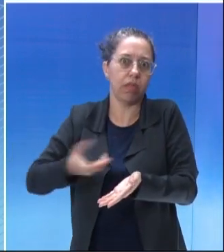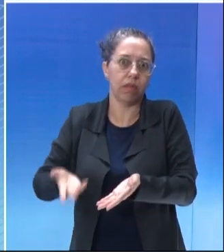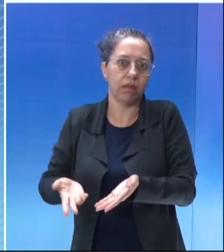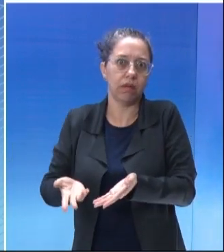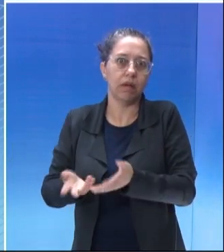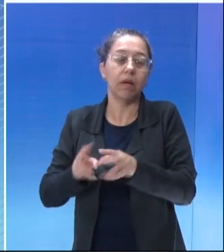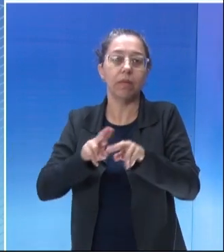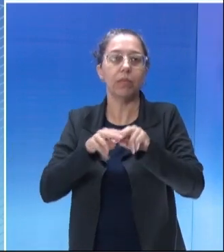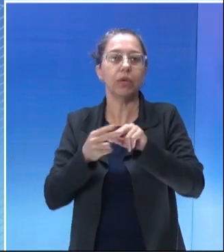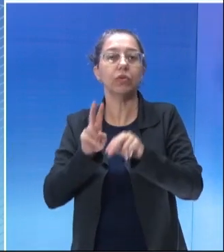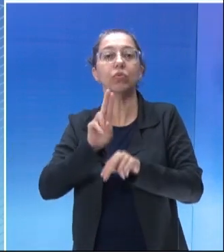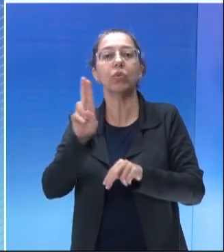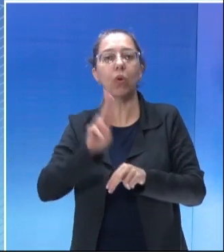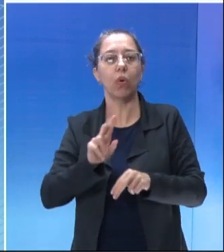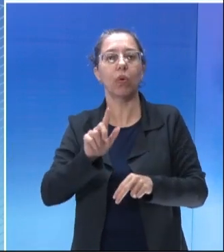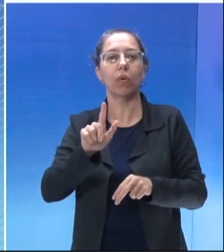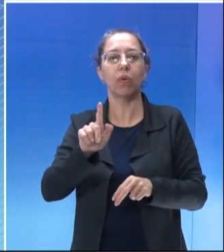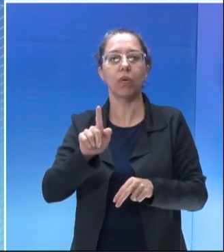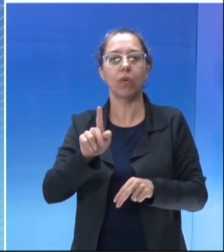se modernizado, né?